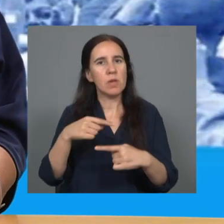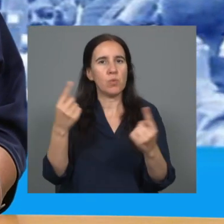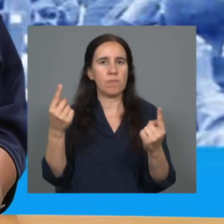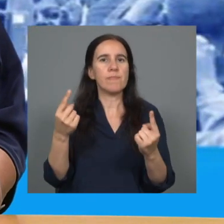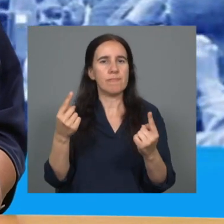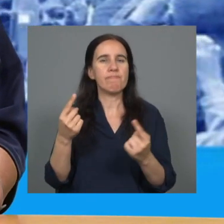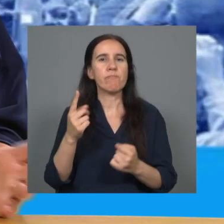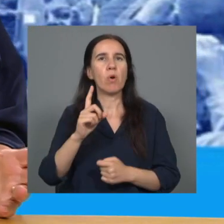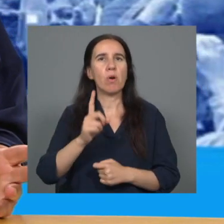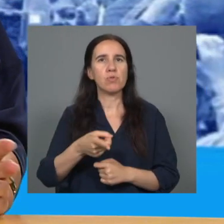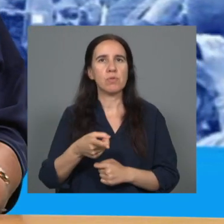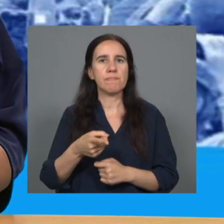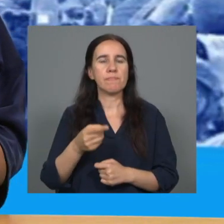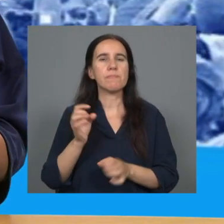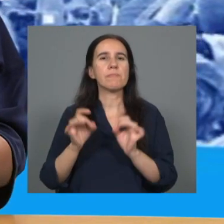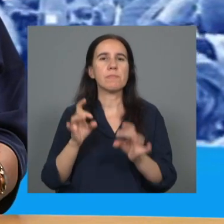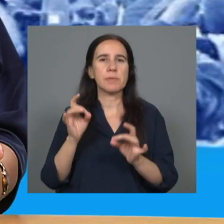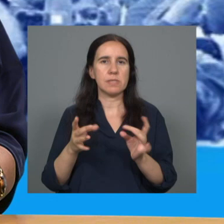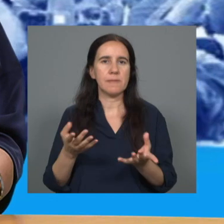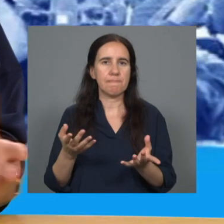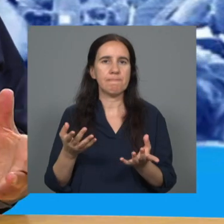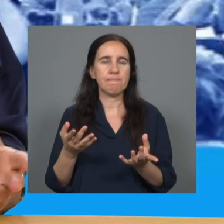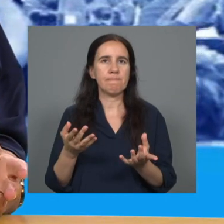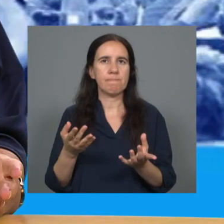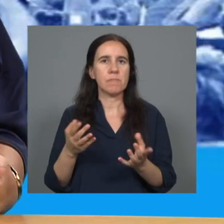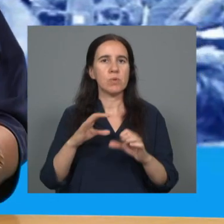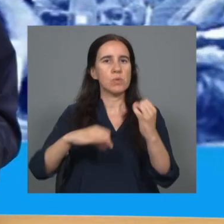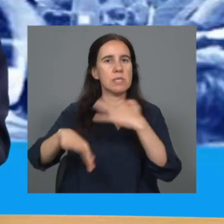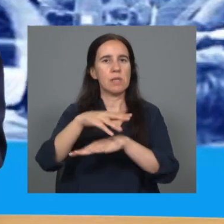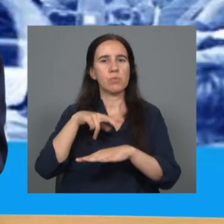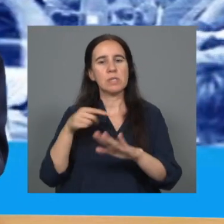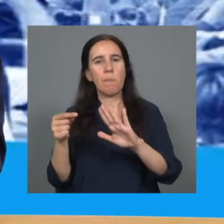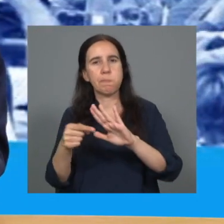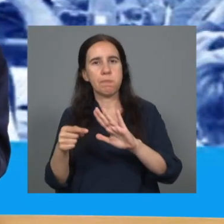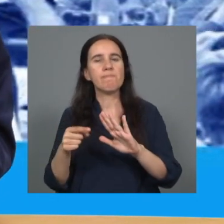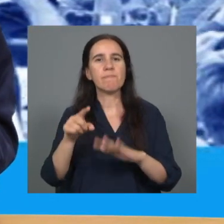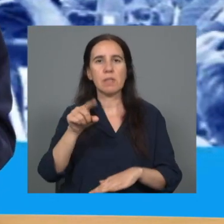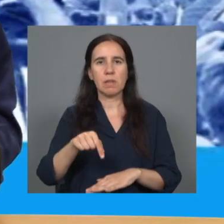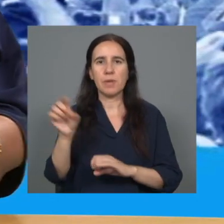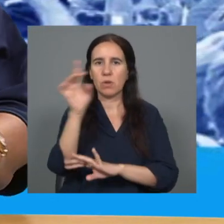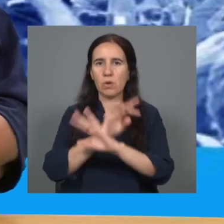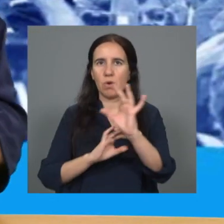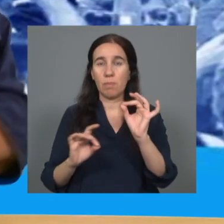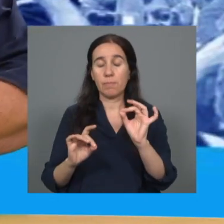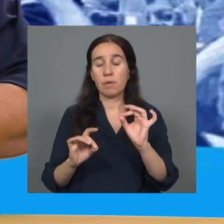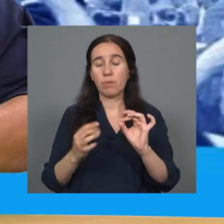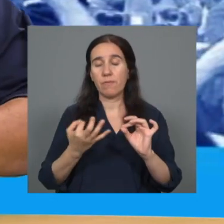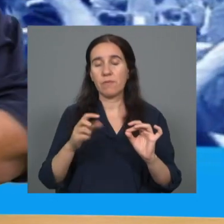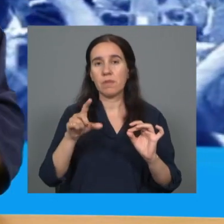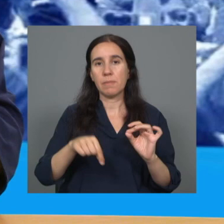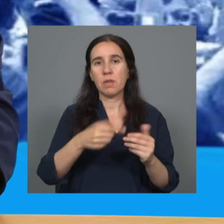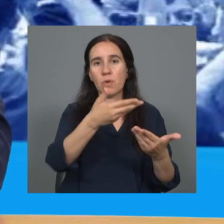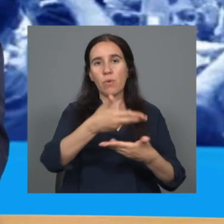o que se passa dentro da sociedade portuguesa e também na Europa, uma vez que também há